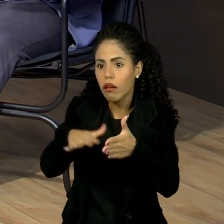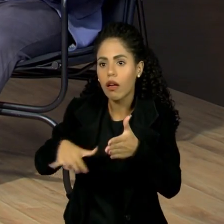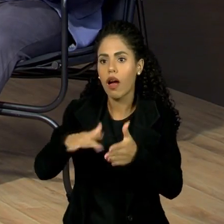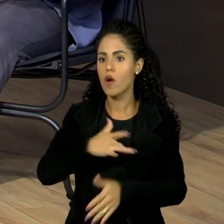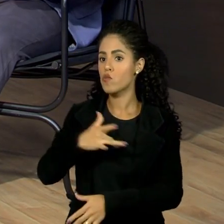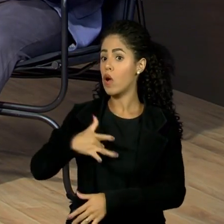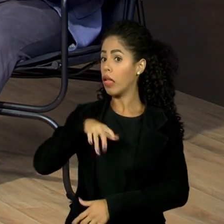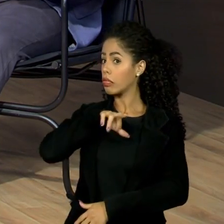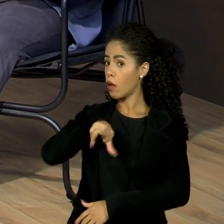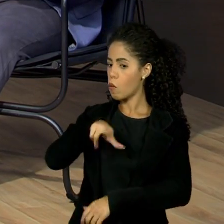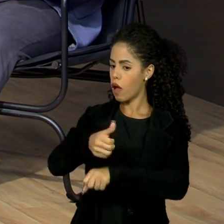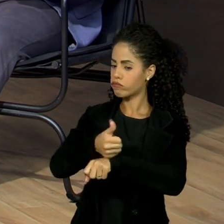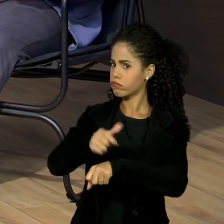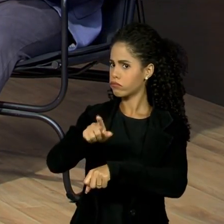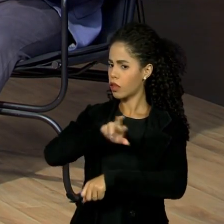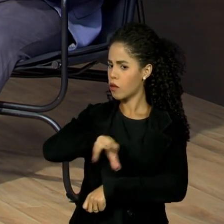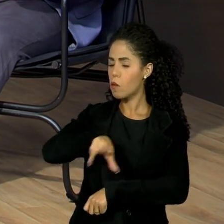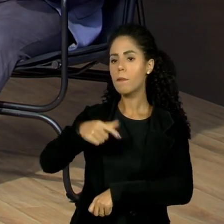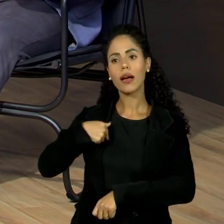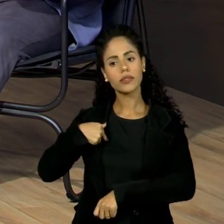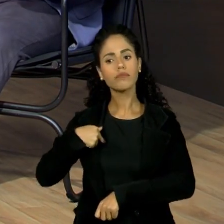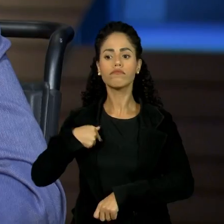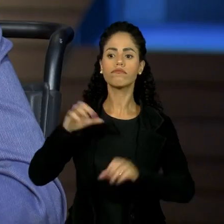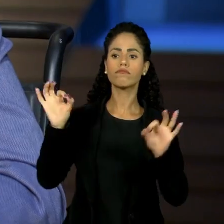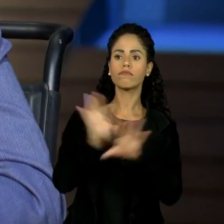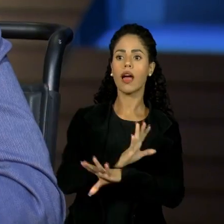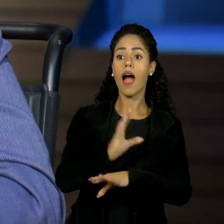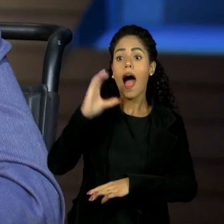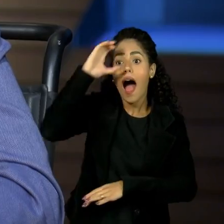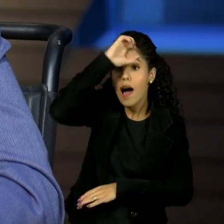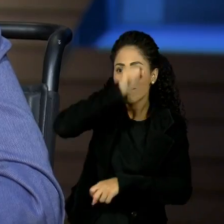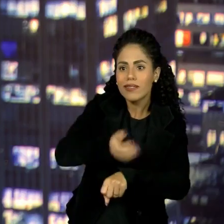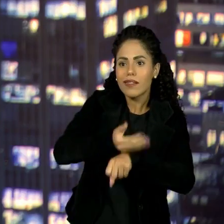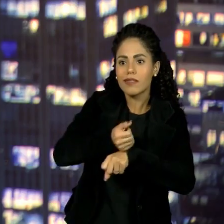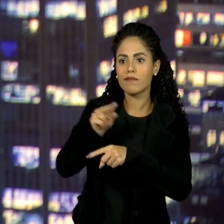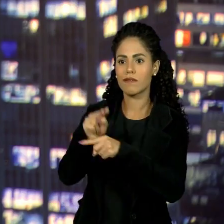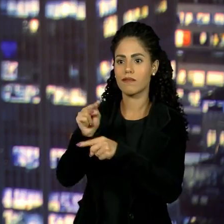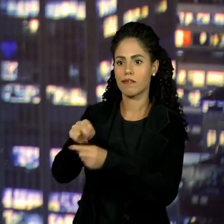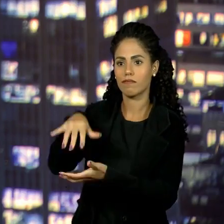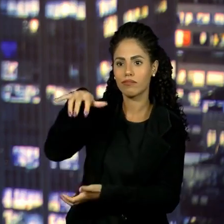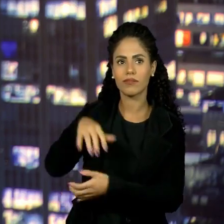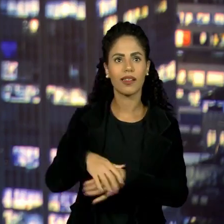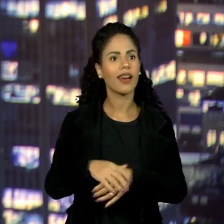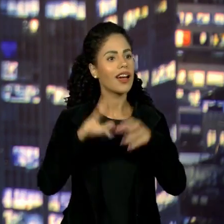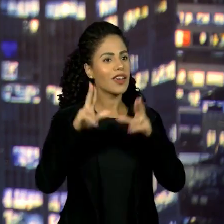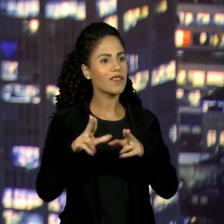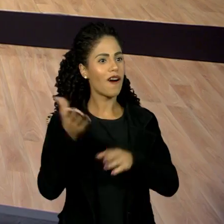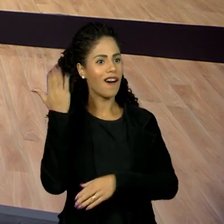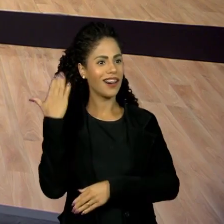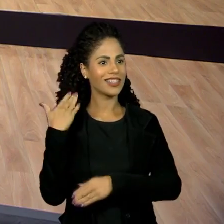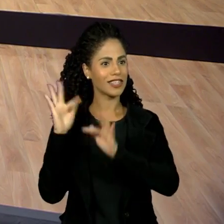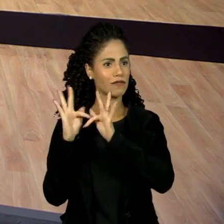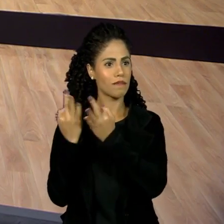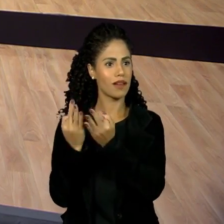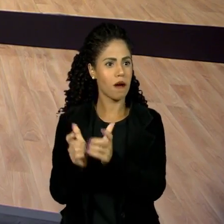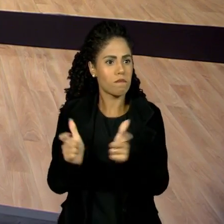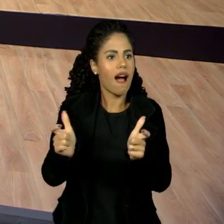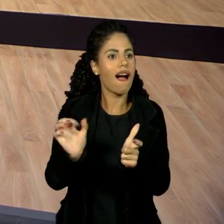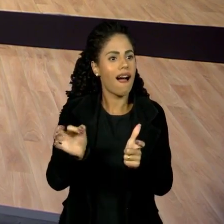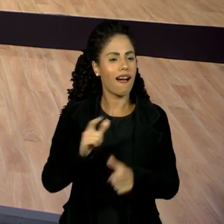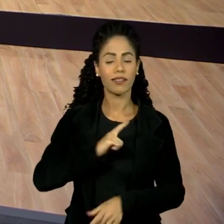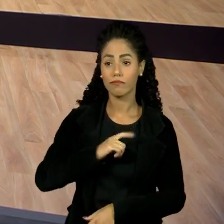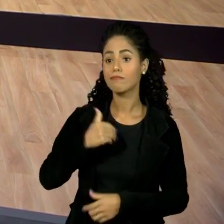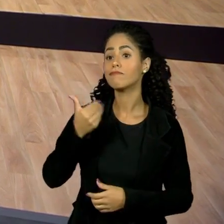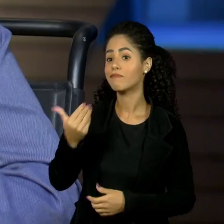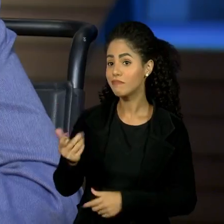área de saúde, a se prepararem para cuidarem uma das outras. Como a gente fazia quando as famílias eram grandes, Exatamente. As zonas rurais do